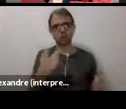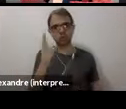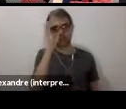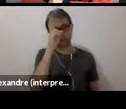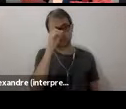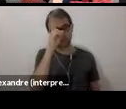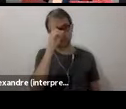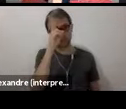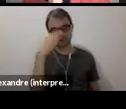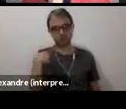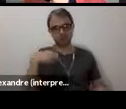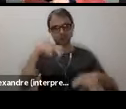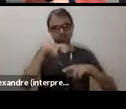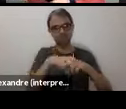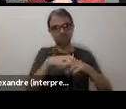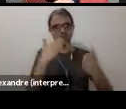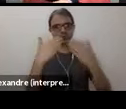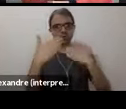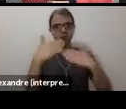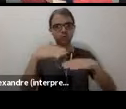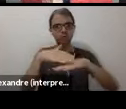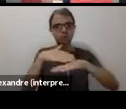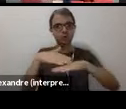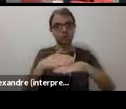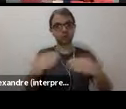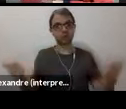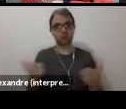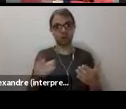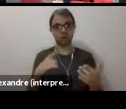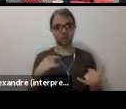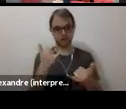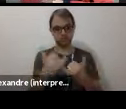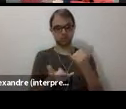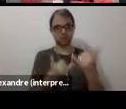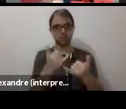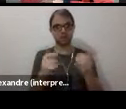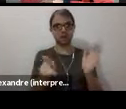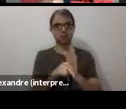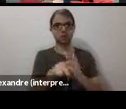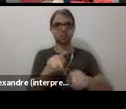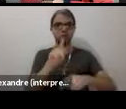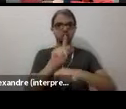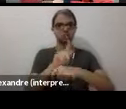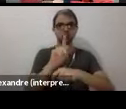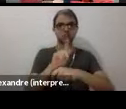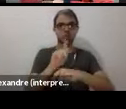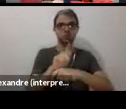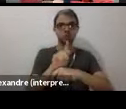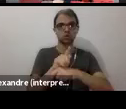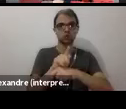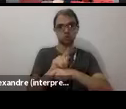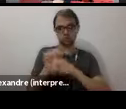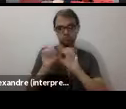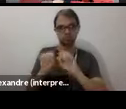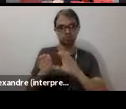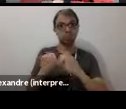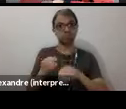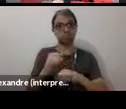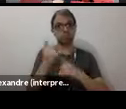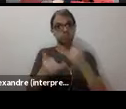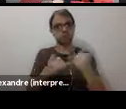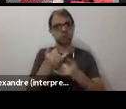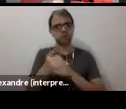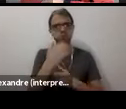vocês, trazendo hoje para vocês a brincada dos gestores educacionais, uma brincada muito